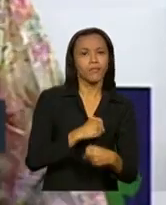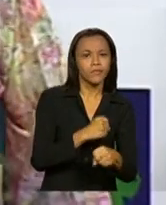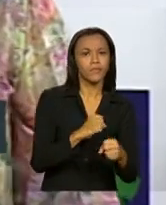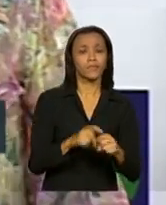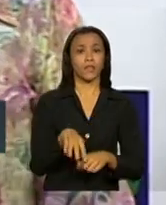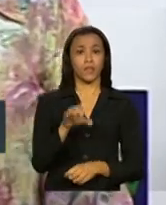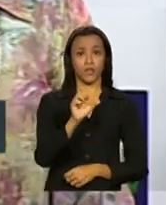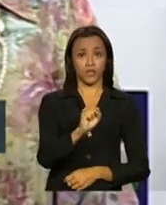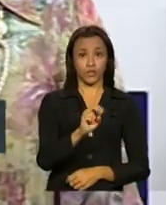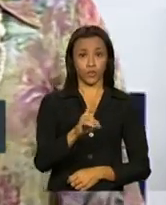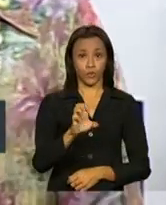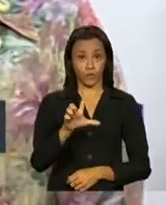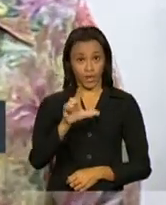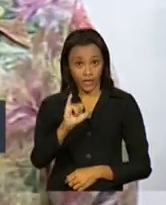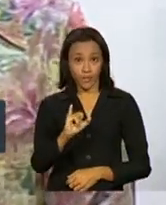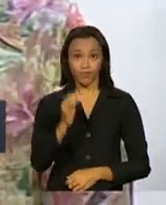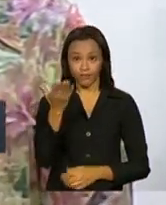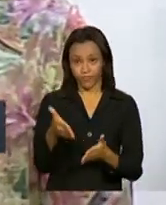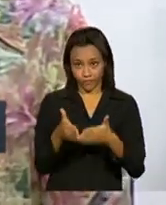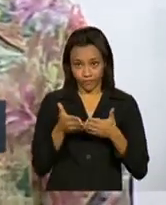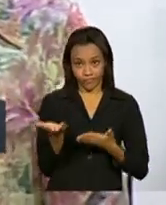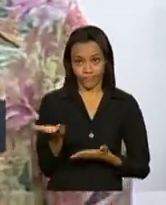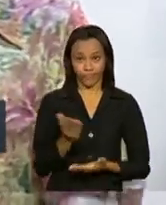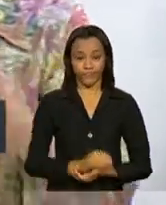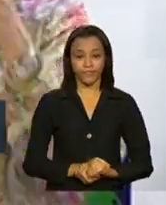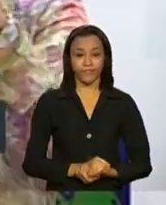Sueli Maria de Fátima por